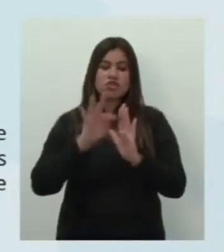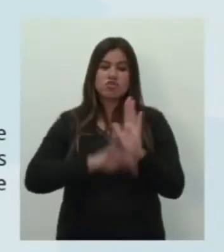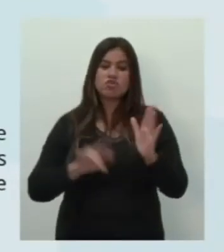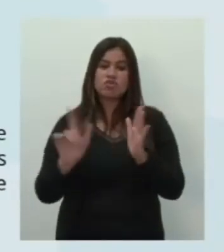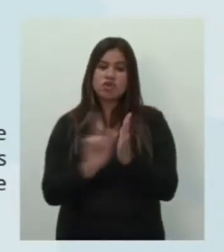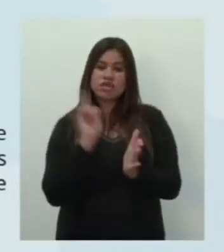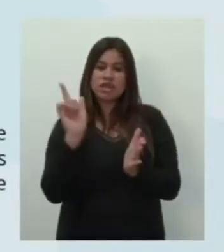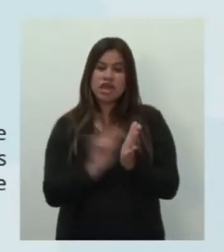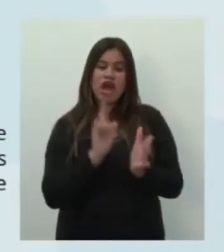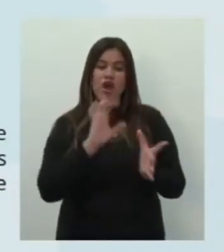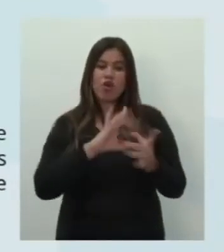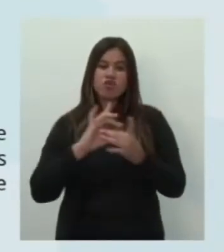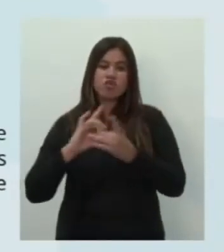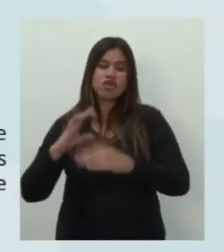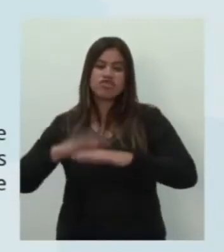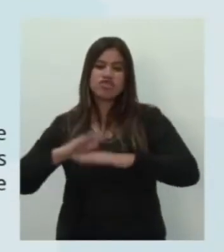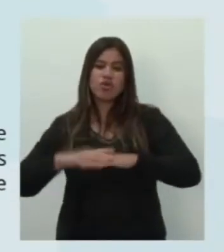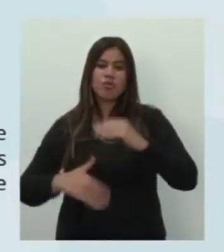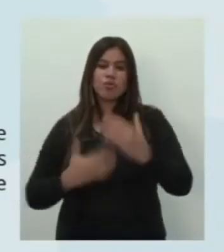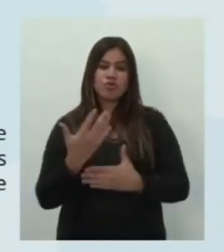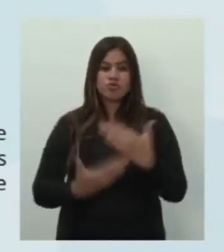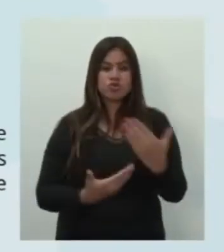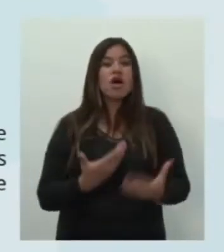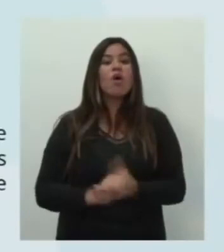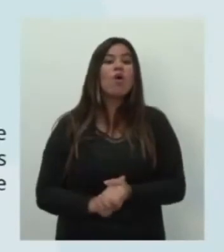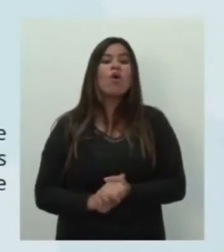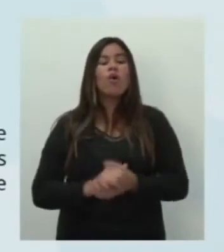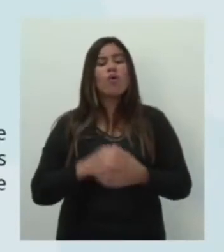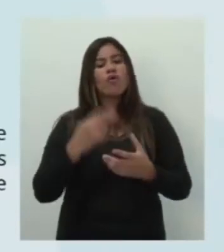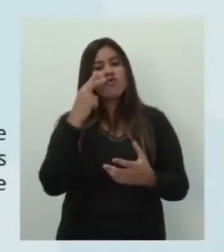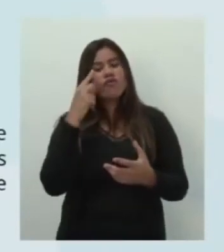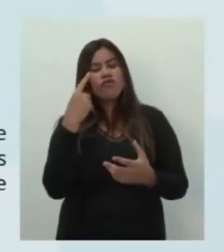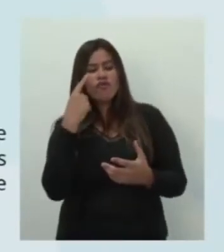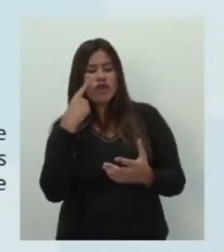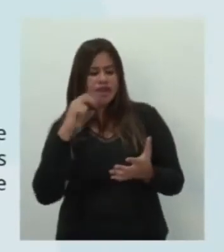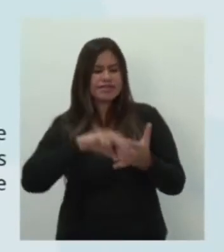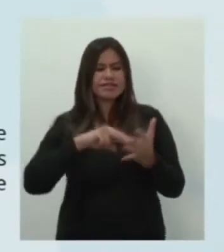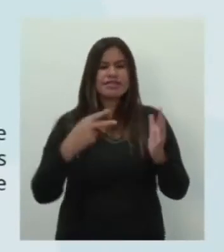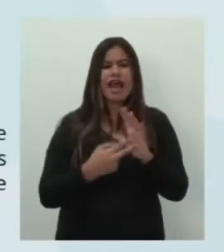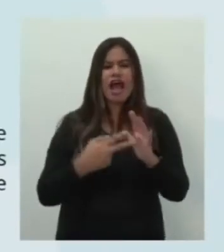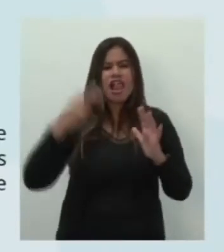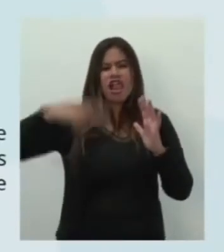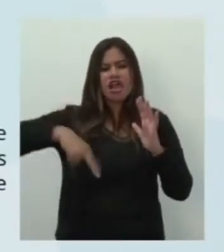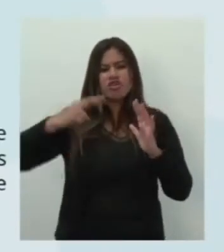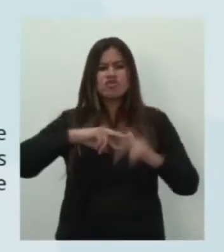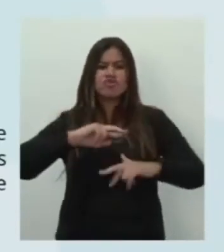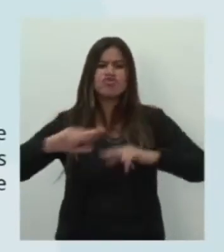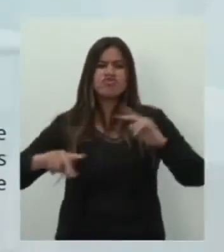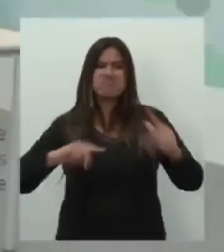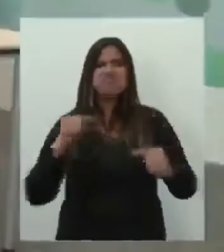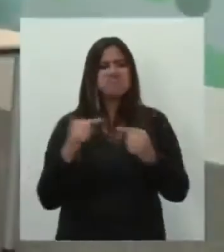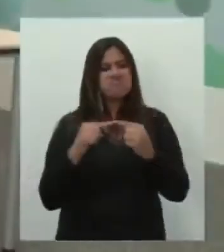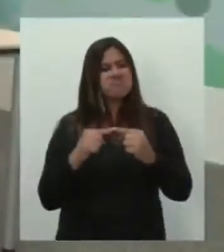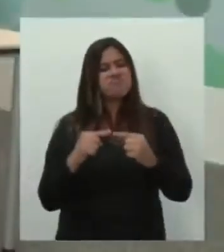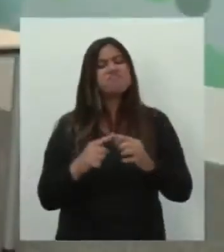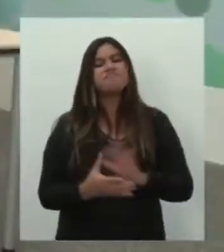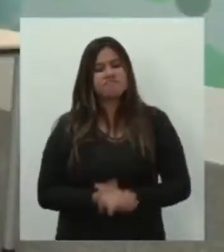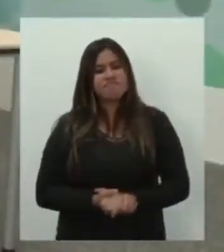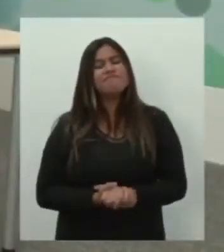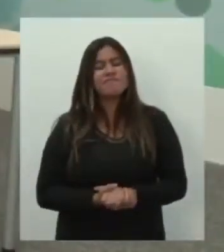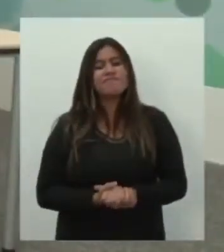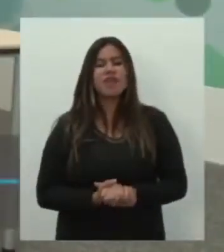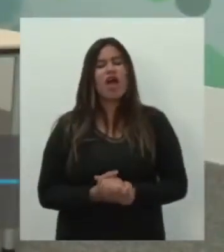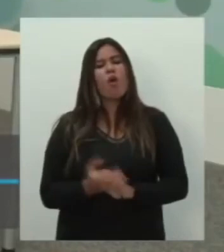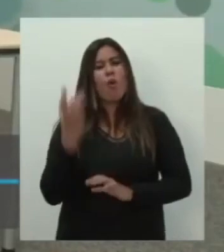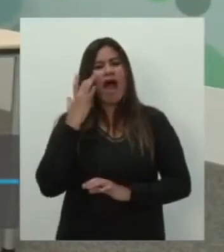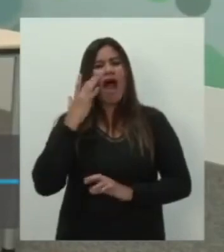de produção, para atribuir significados de leituras críticas em diferentes situações. Acredito que vai ser bem interessante